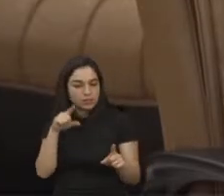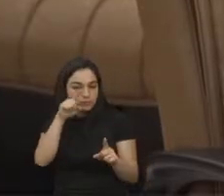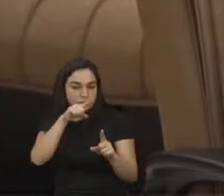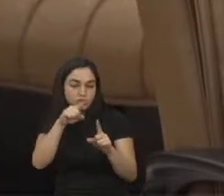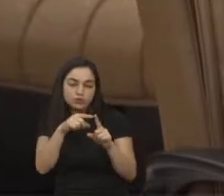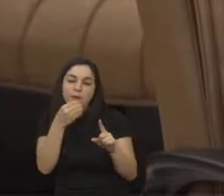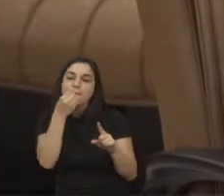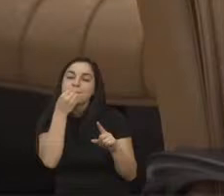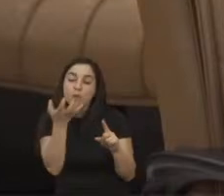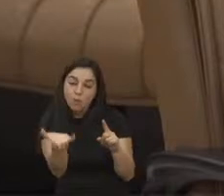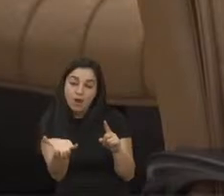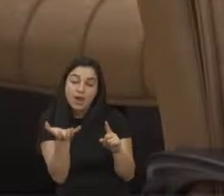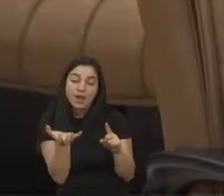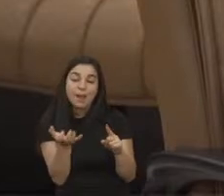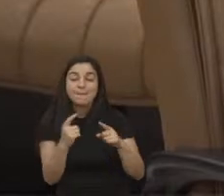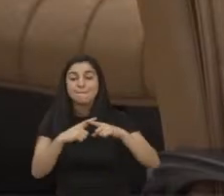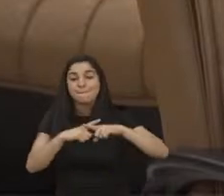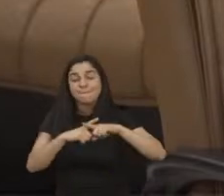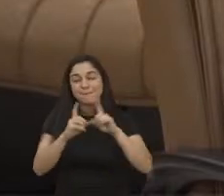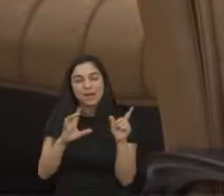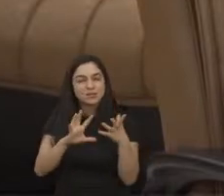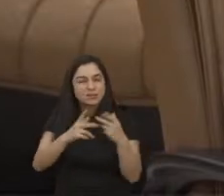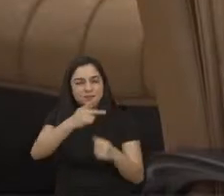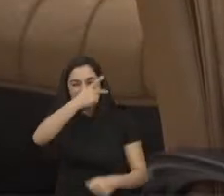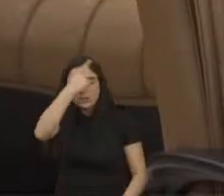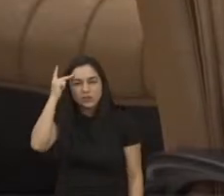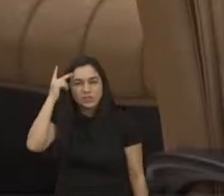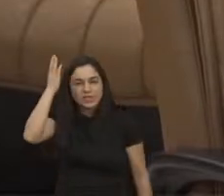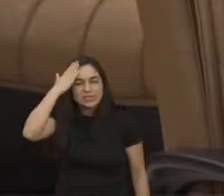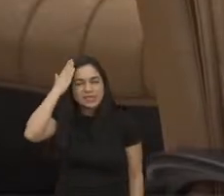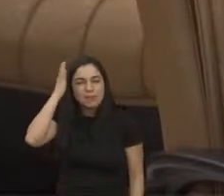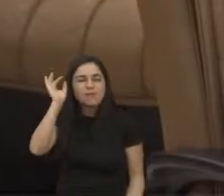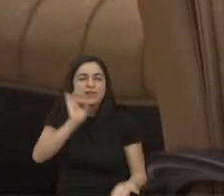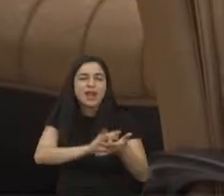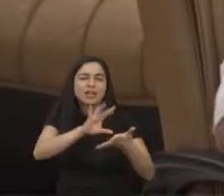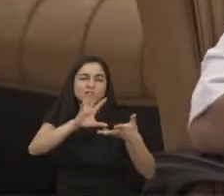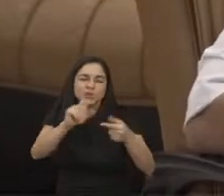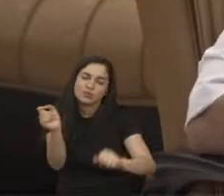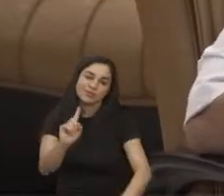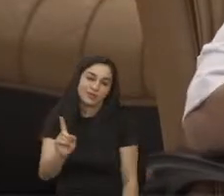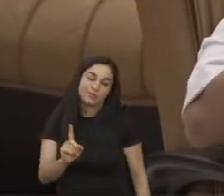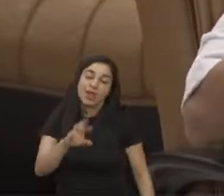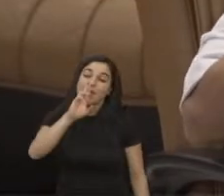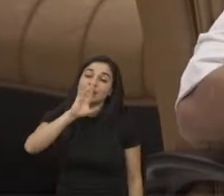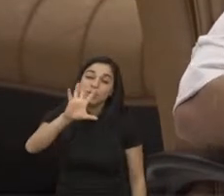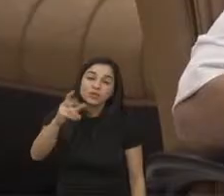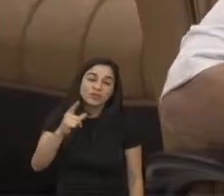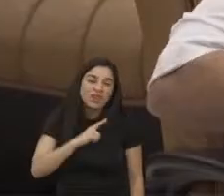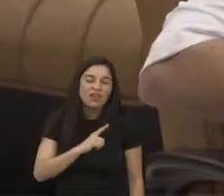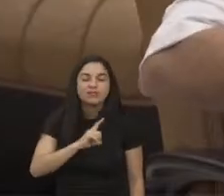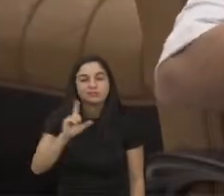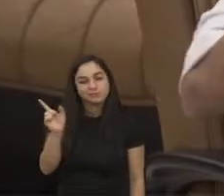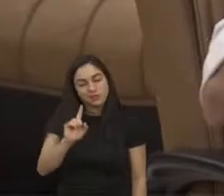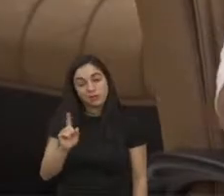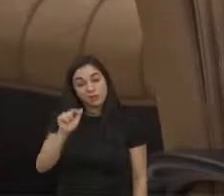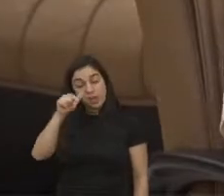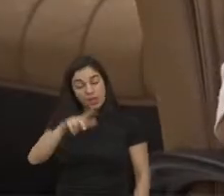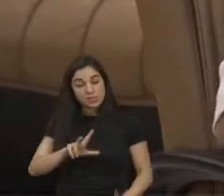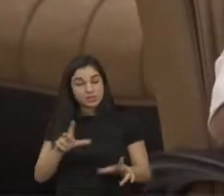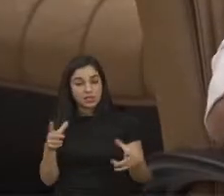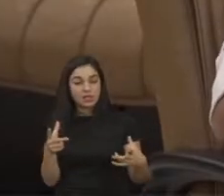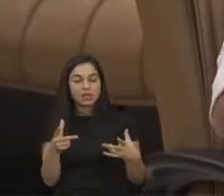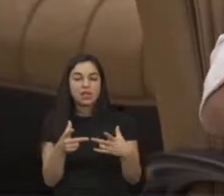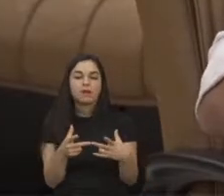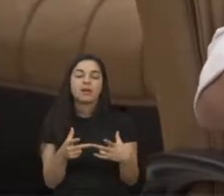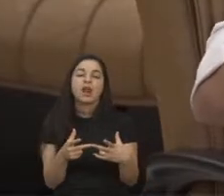Jacareí. Mas ninguém é dono da verdade, ninguém tem todas as respostas. Essa Câmara existe justamente para que a gente possa